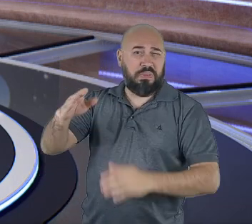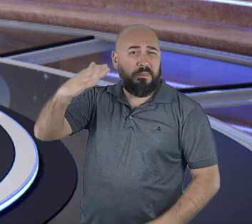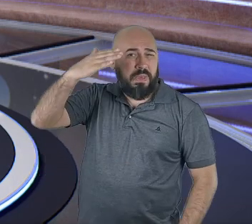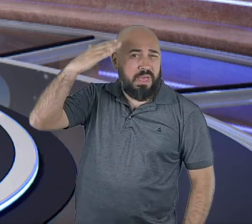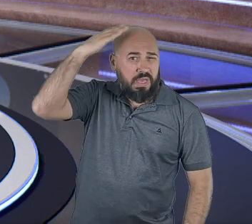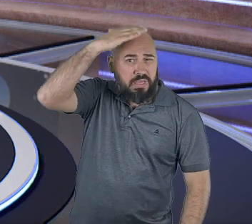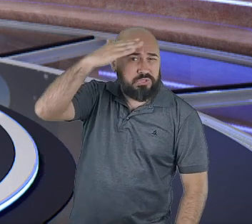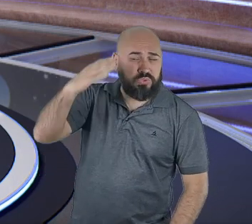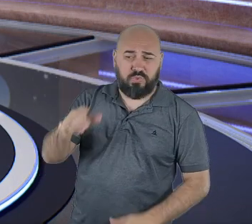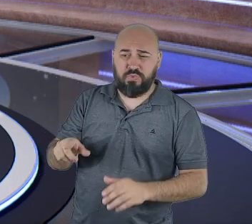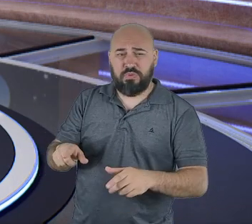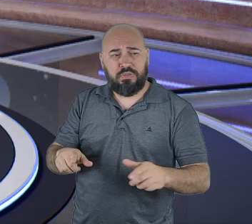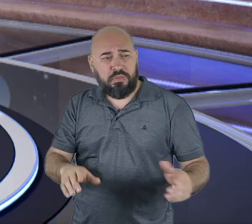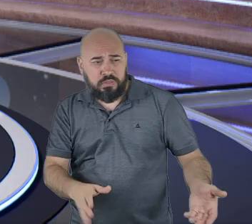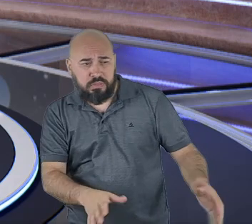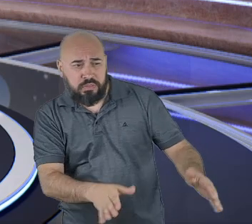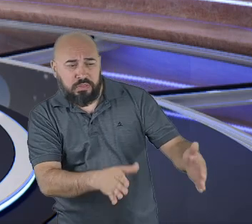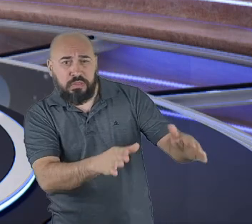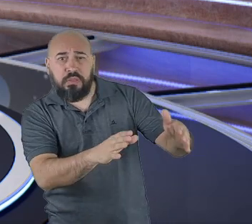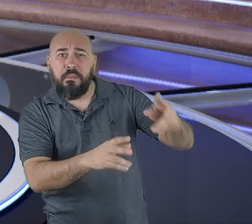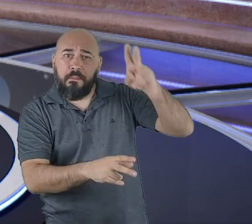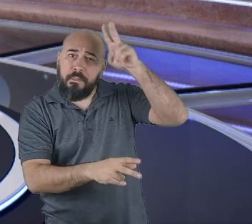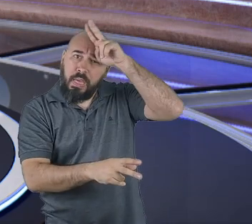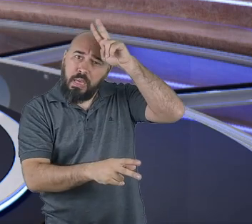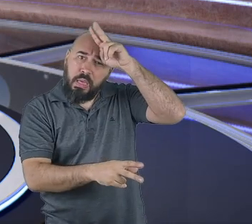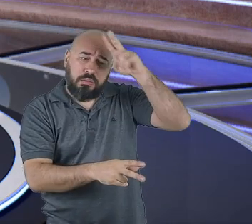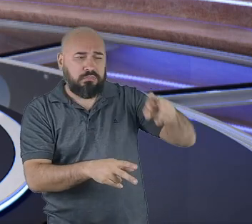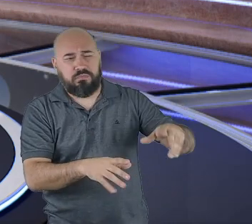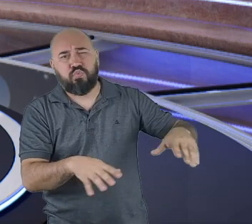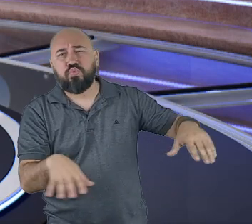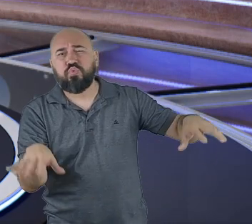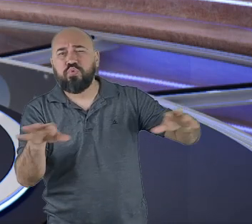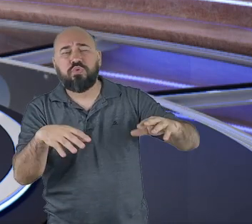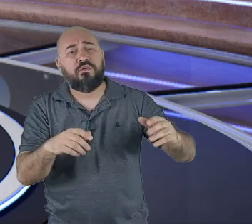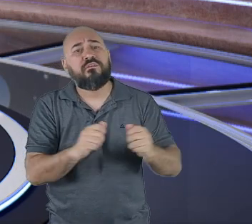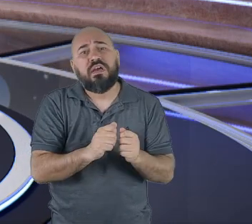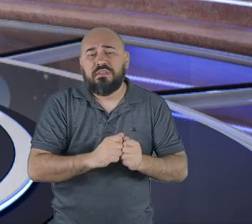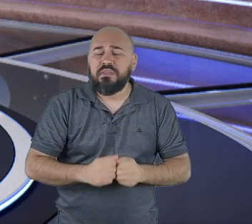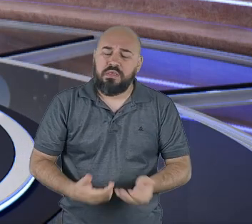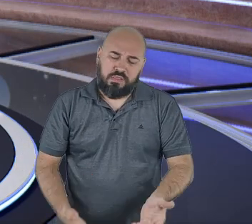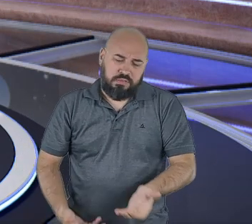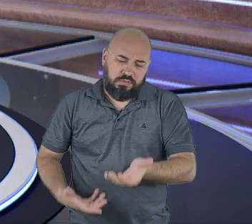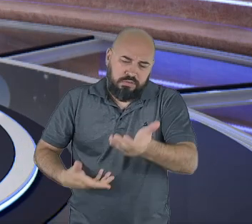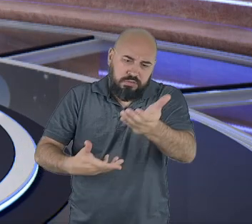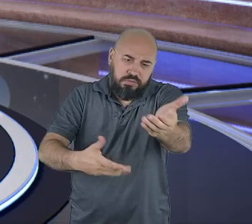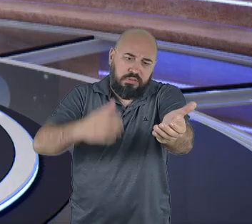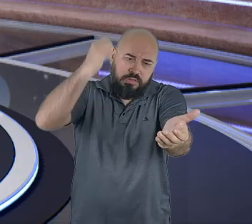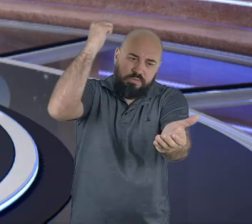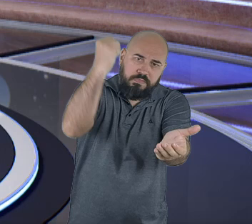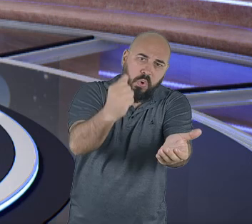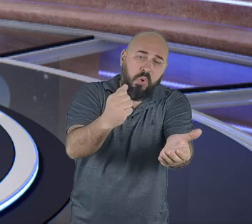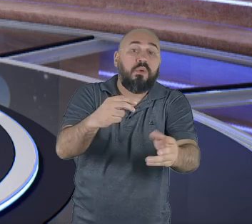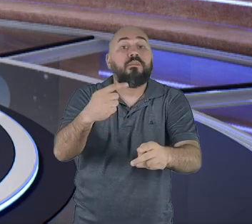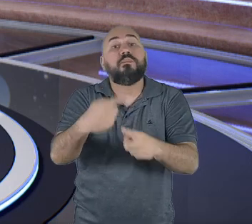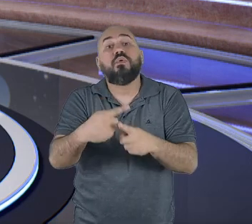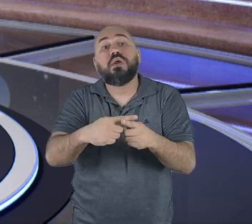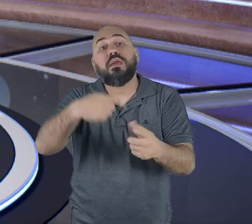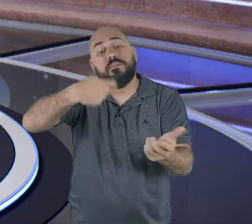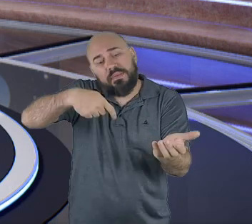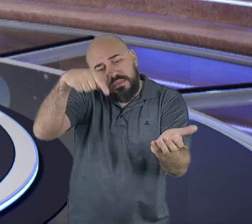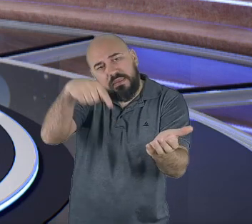Peru, praticavam sacrifícios humanos. A Bíblia usa essa palavra, mas com uma